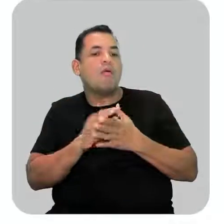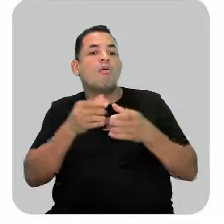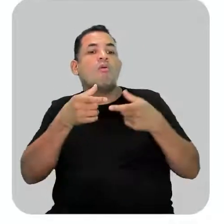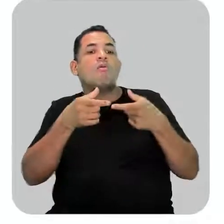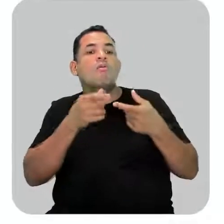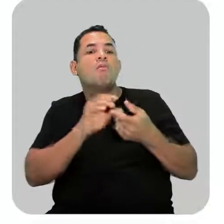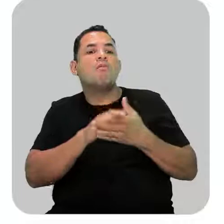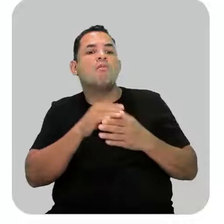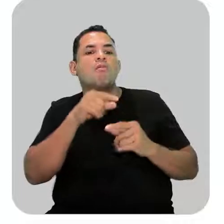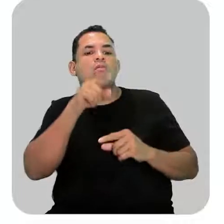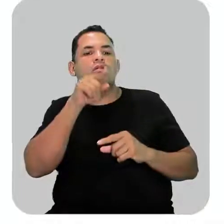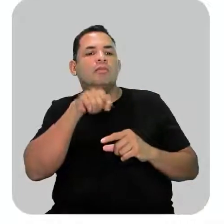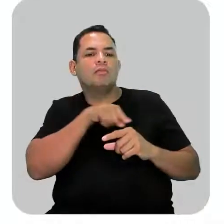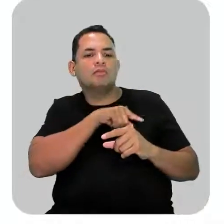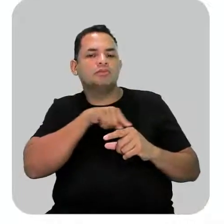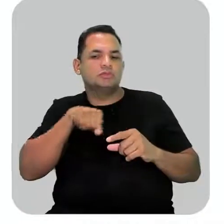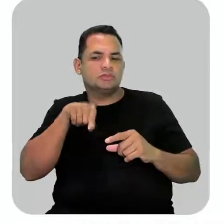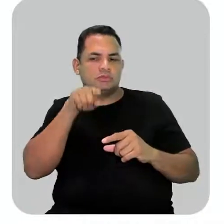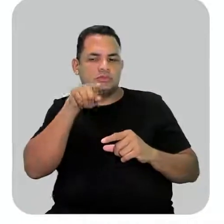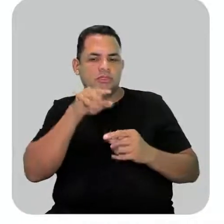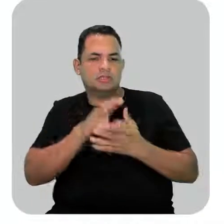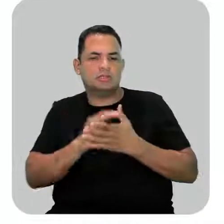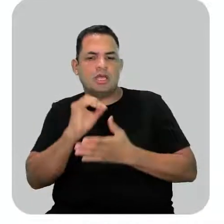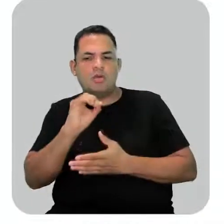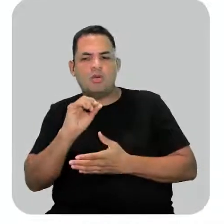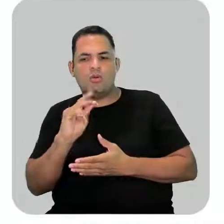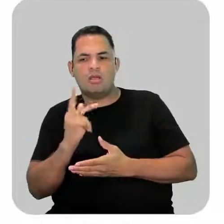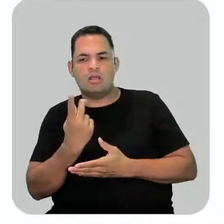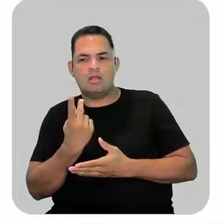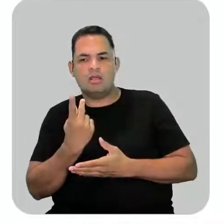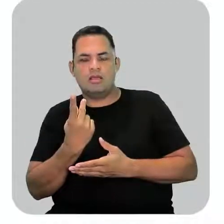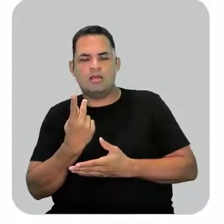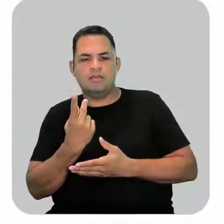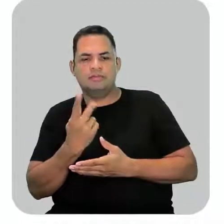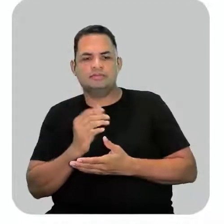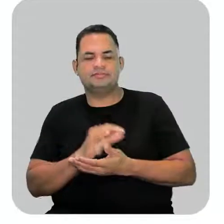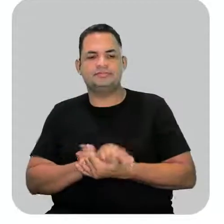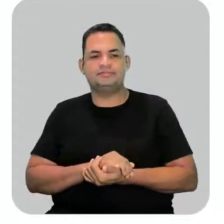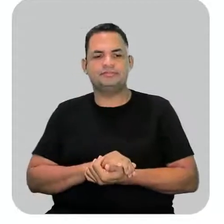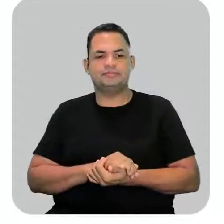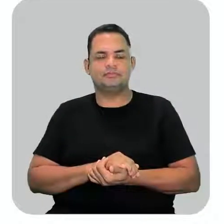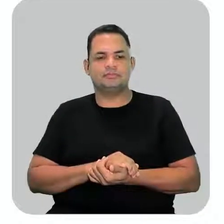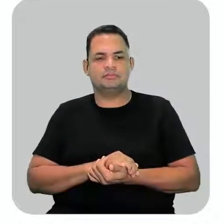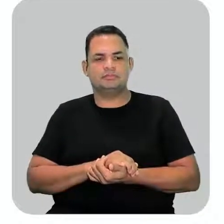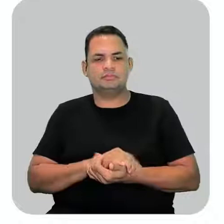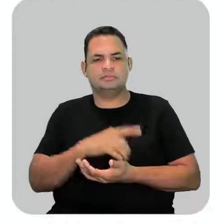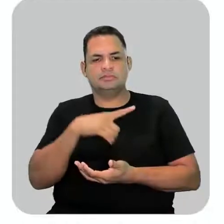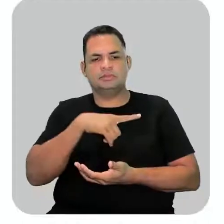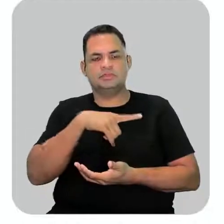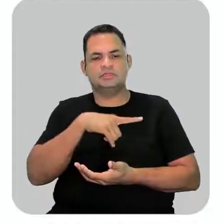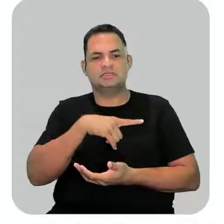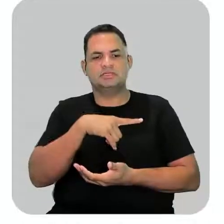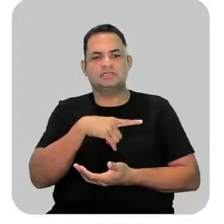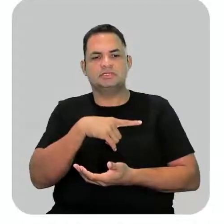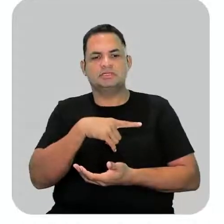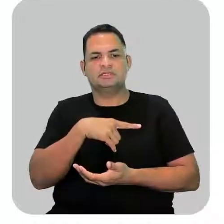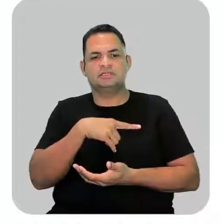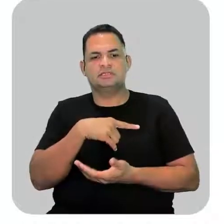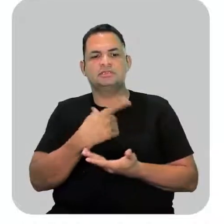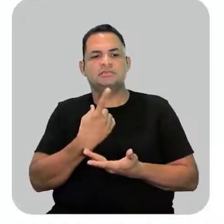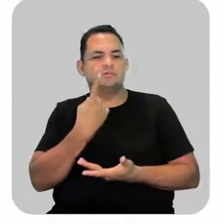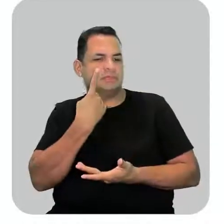está. Tranquilo? Então, olha só, eu tenho aqui 3 átomos de carbono na nossa cadeia, né? Então, eu